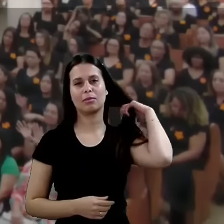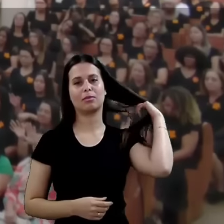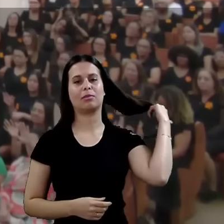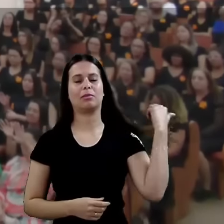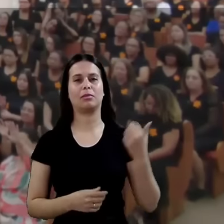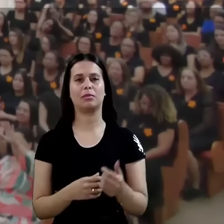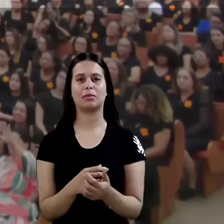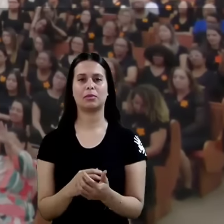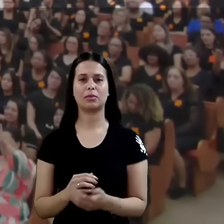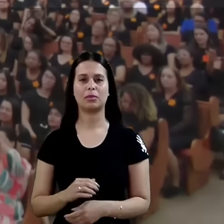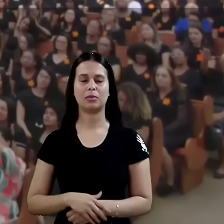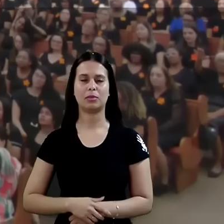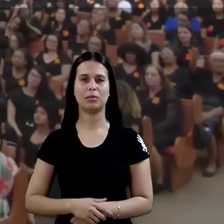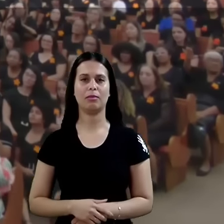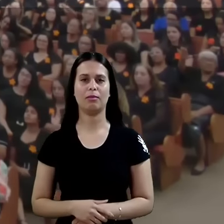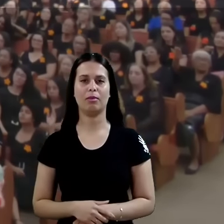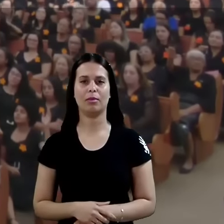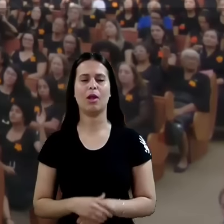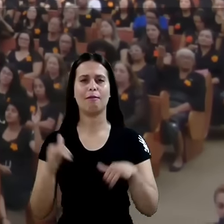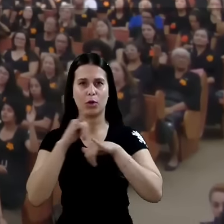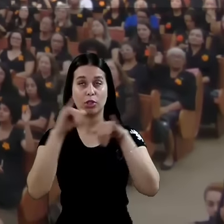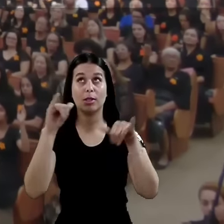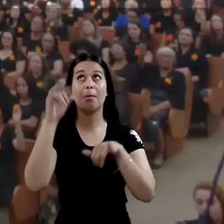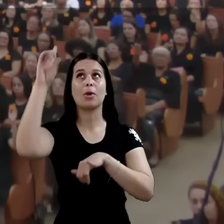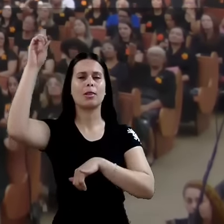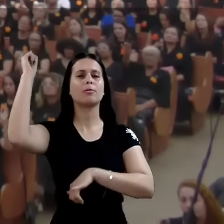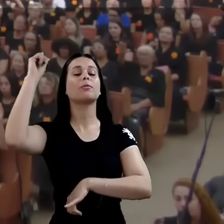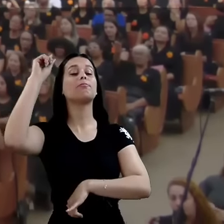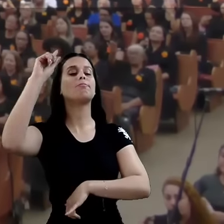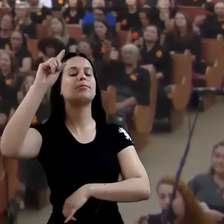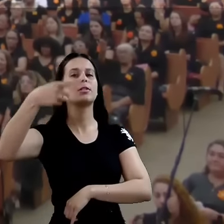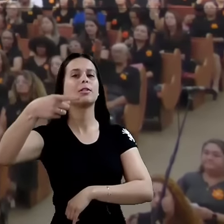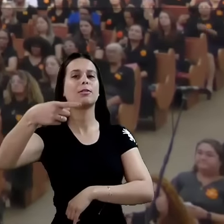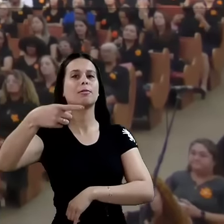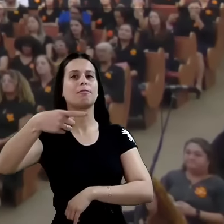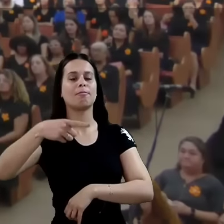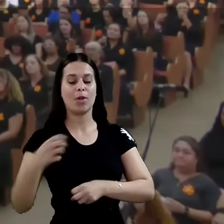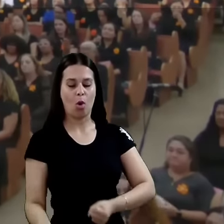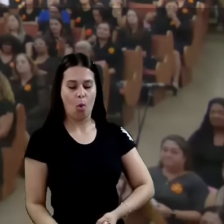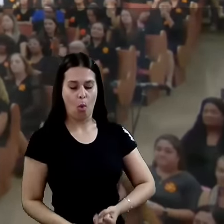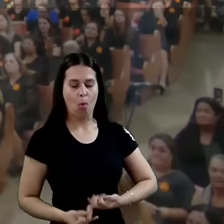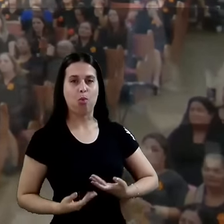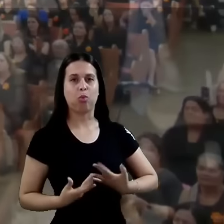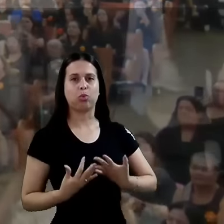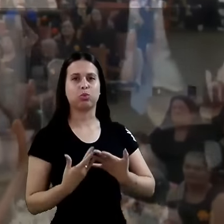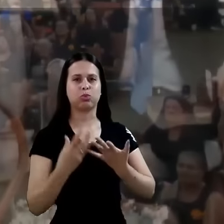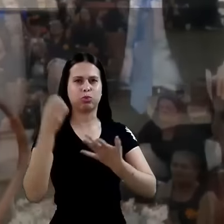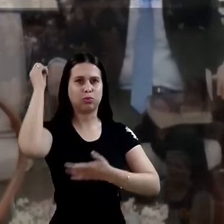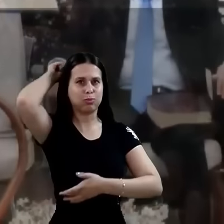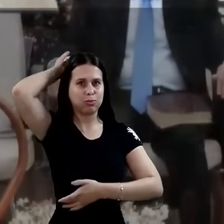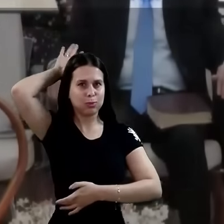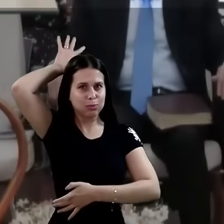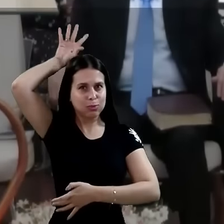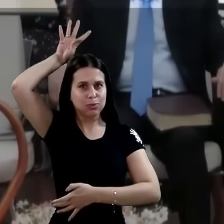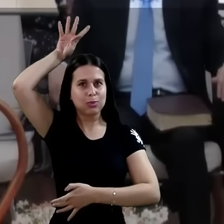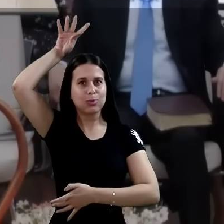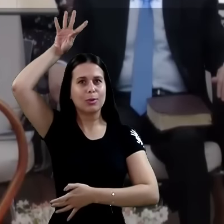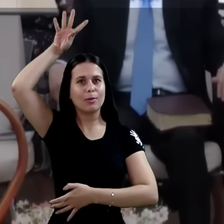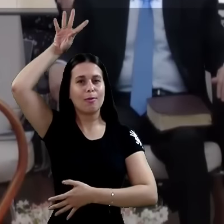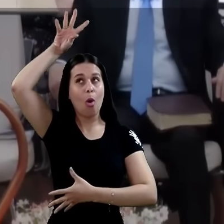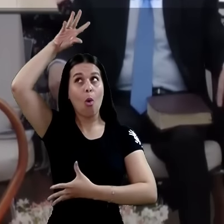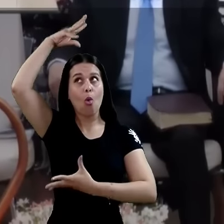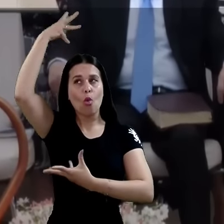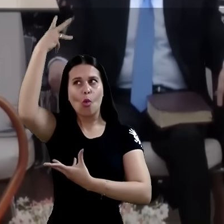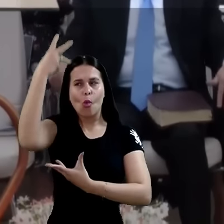chama vou dizer porque Deus está dando ordem a chama do pentecostalismo não vai se